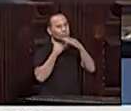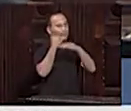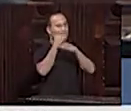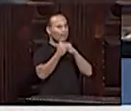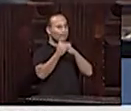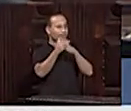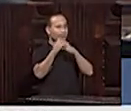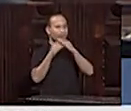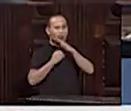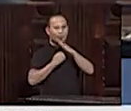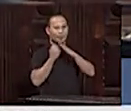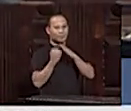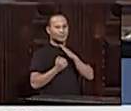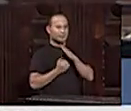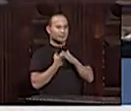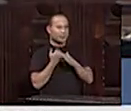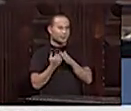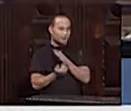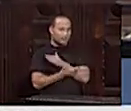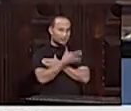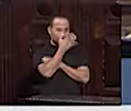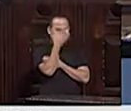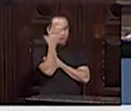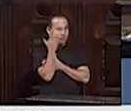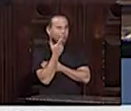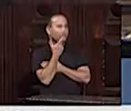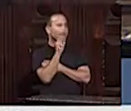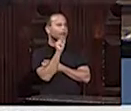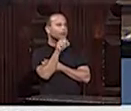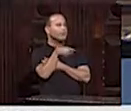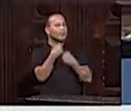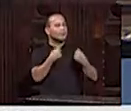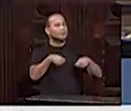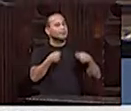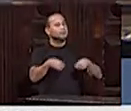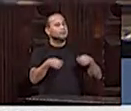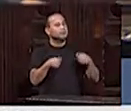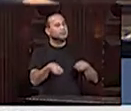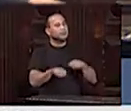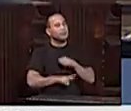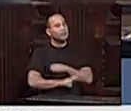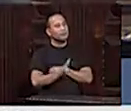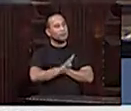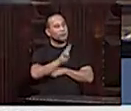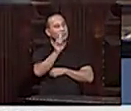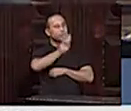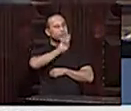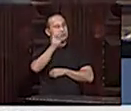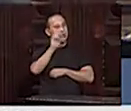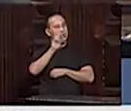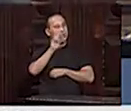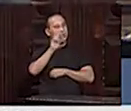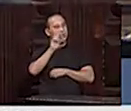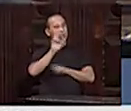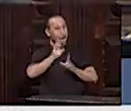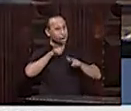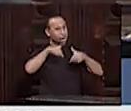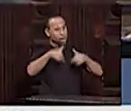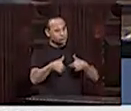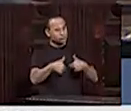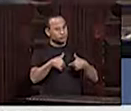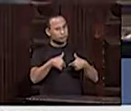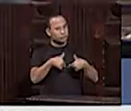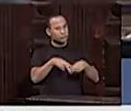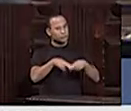aos empresários. As pessoas falam que é preciso valorizar o papel dos empresários pela geração de